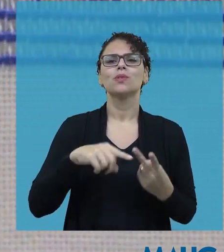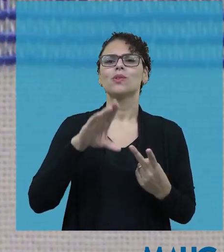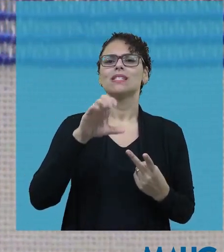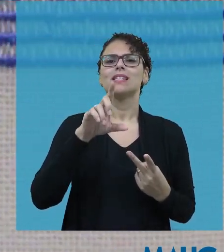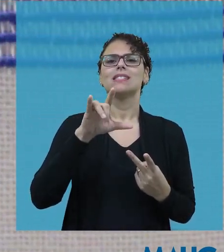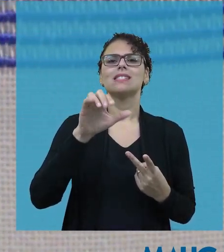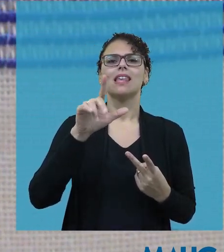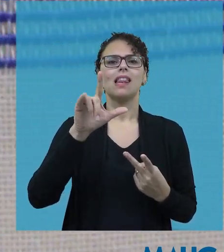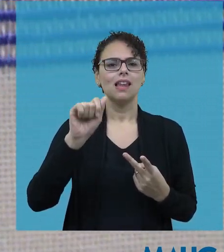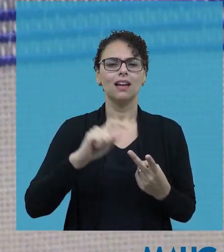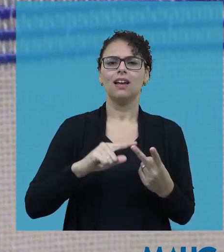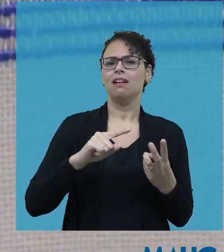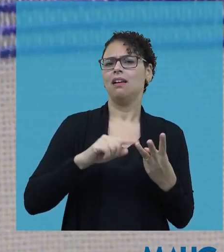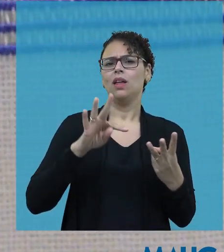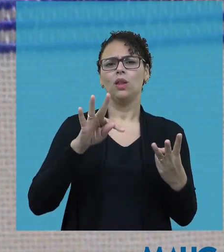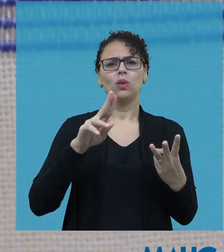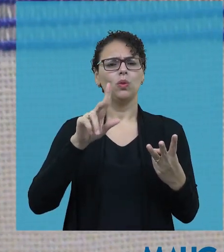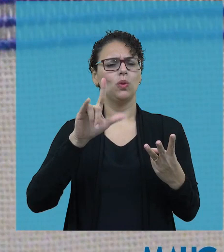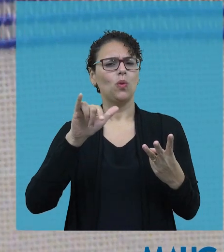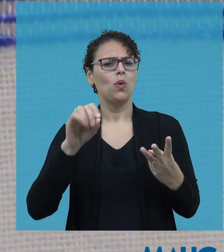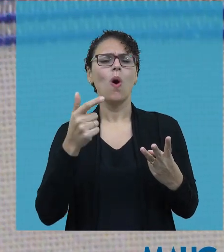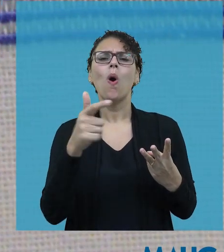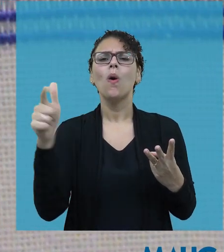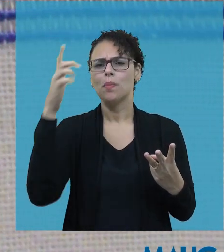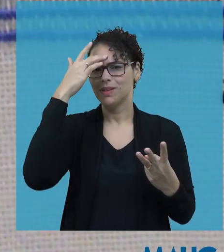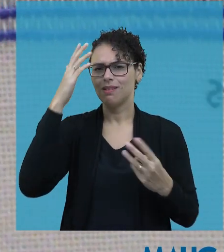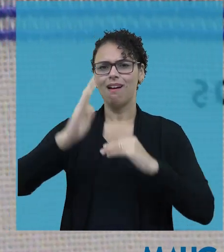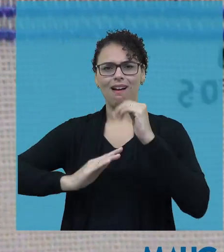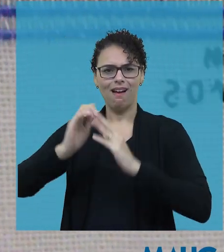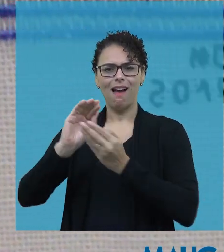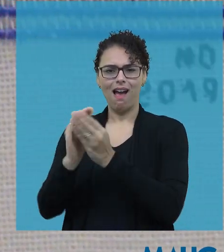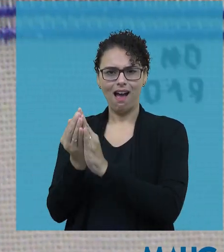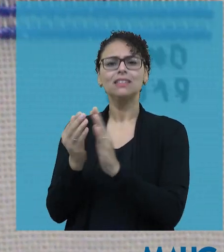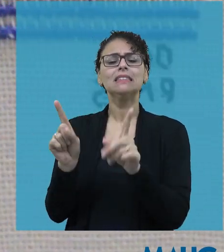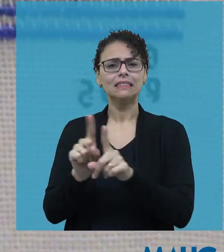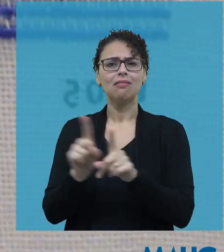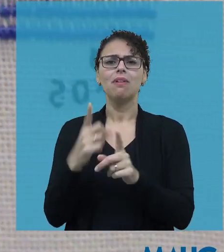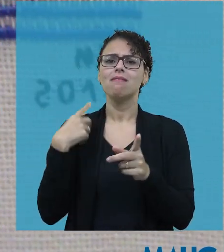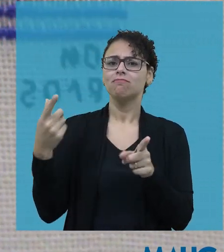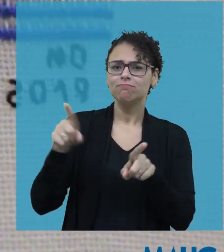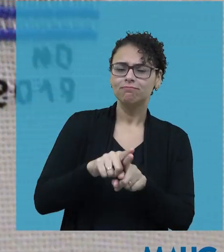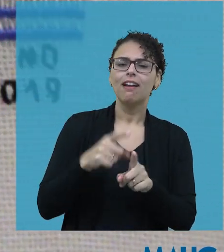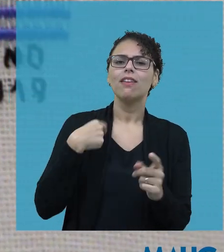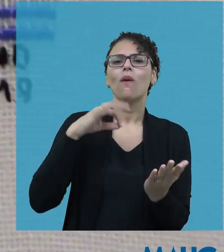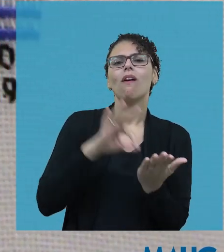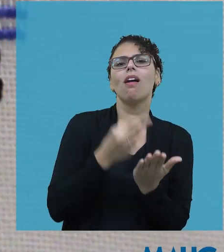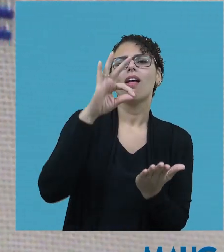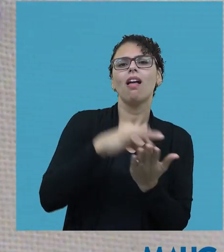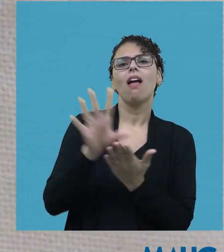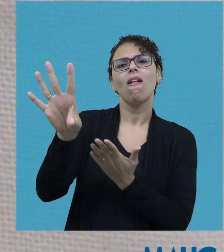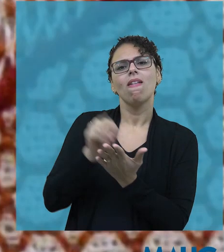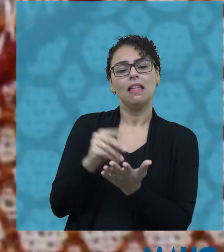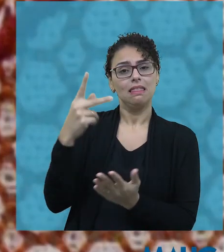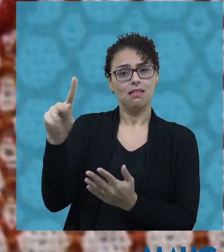Bichucher, com o Túlio Paracampos e outros artistas, e andei bordando o trabalho deles e